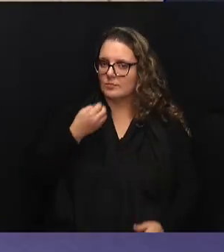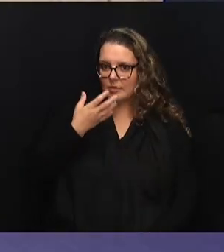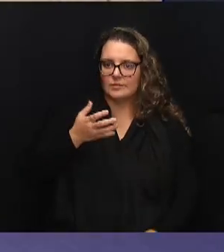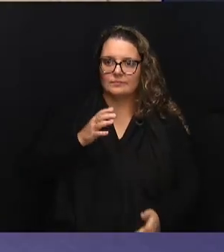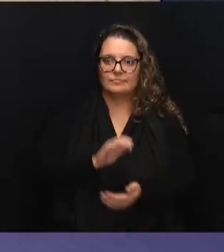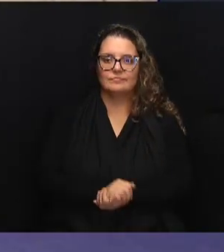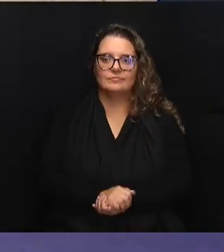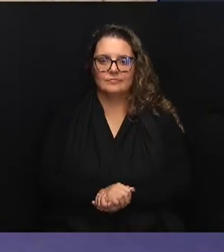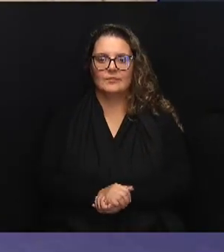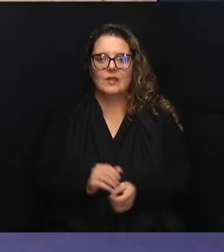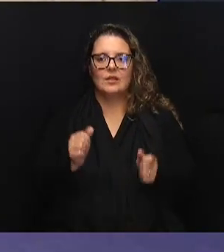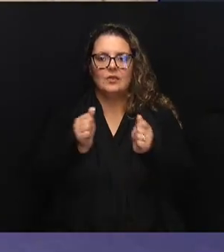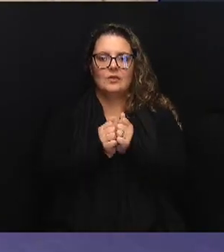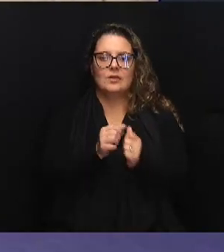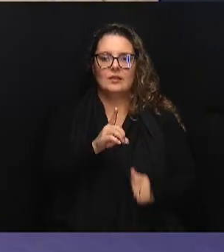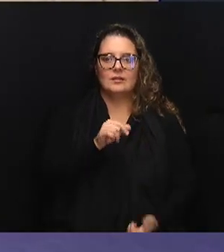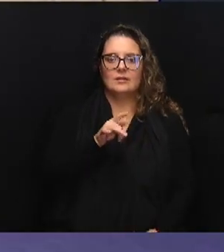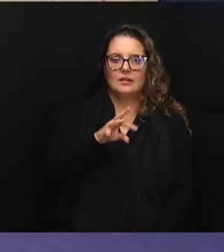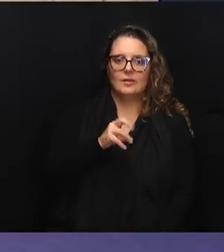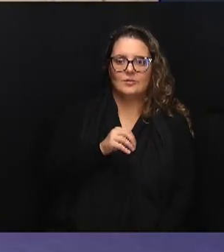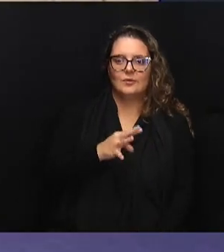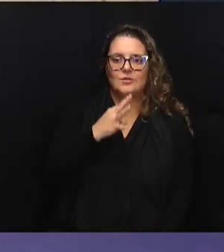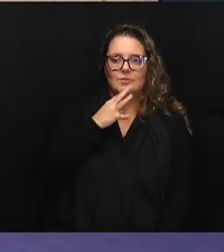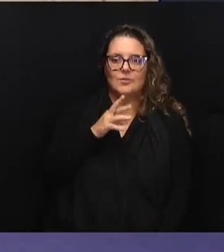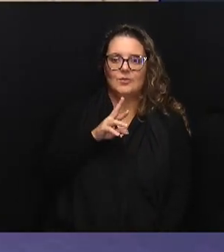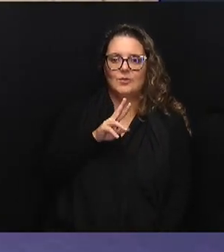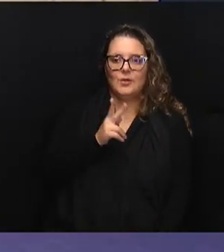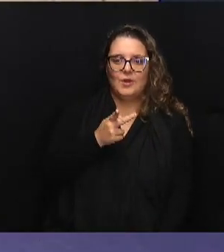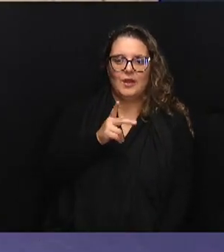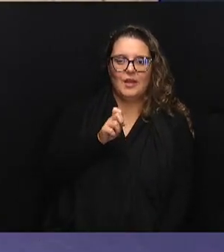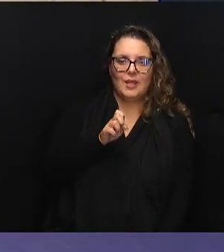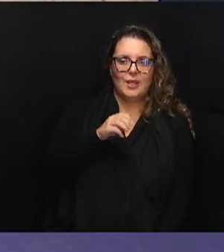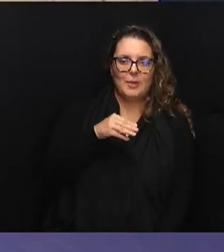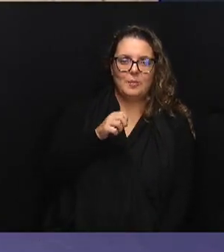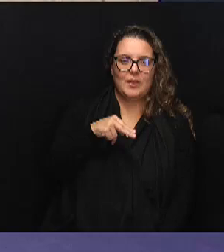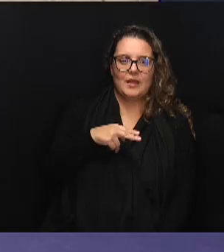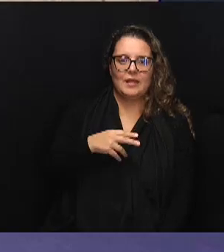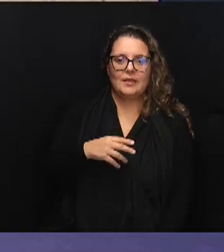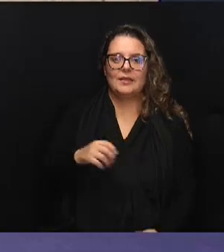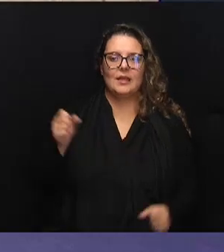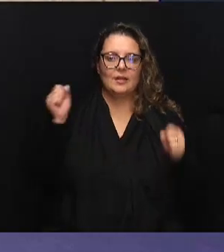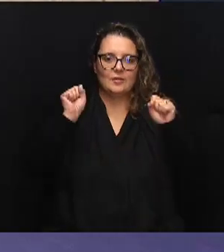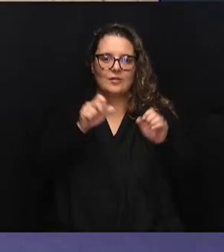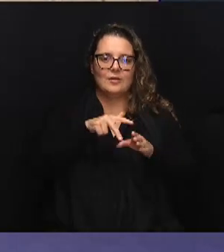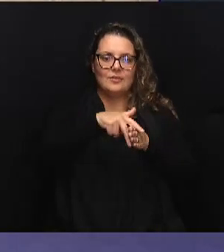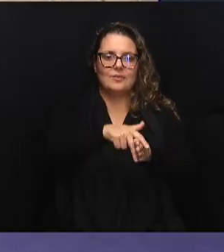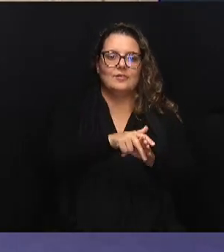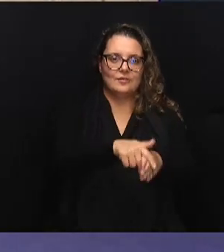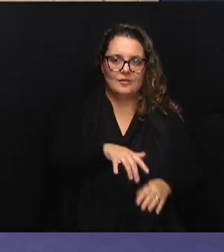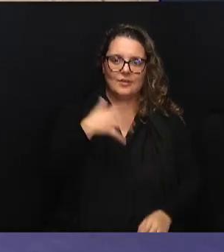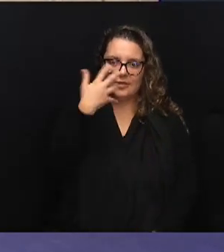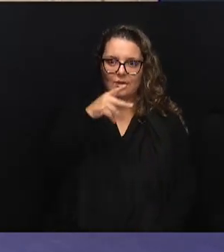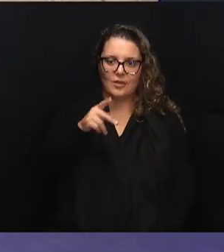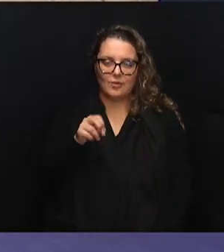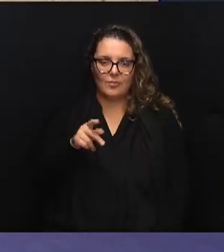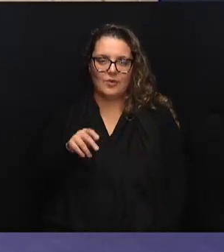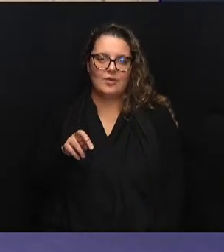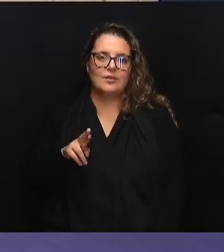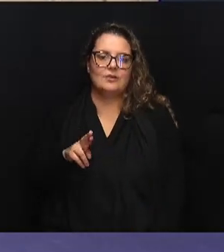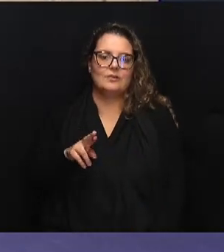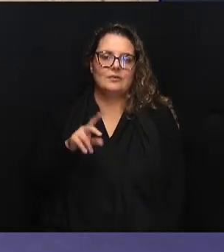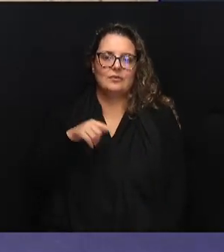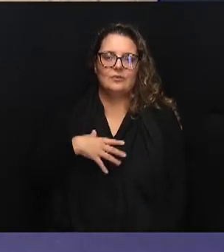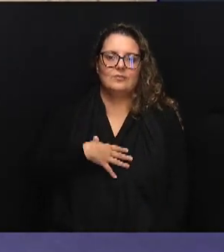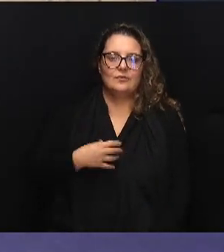Galera, agora eu tô aqui com o Dalton, mais conhecido como He-Man. Ele que era apaixonado por cavalo, também se tornou apaixonado pelo poker através do